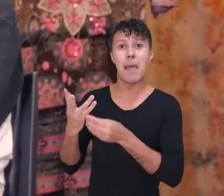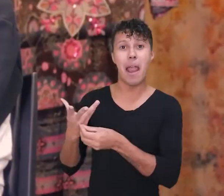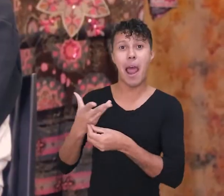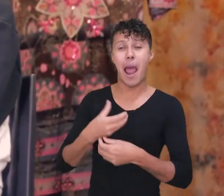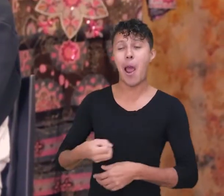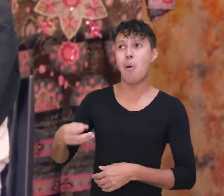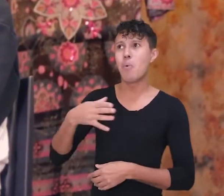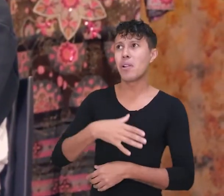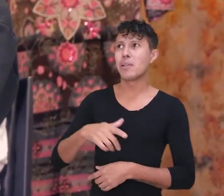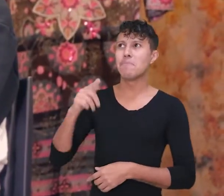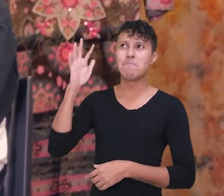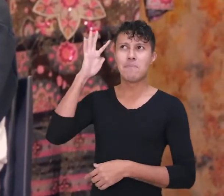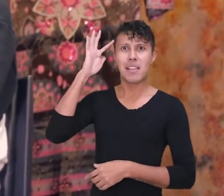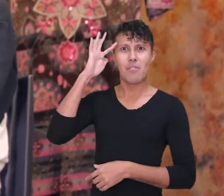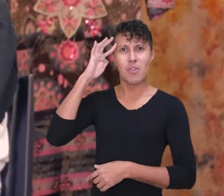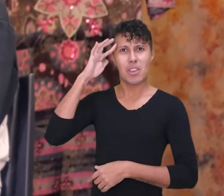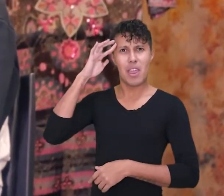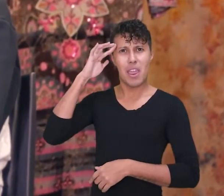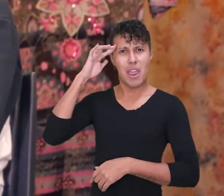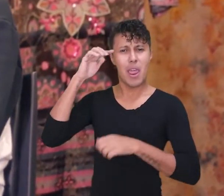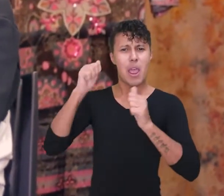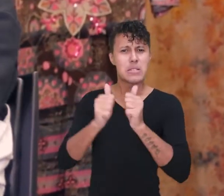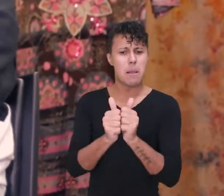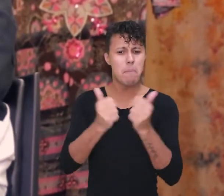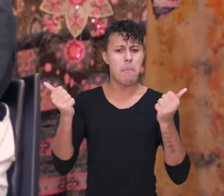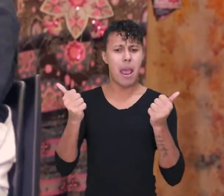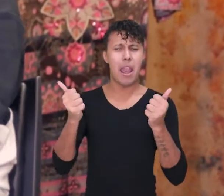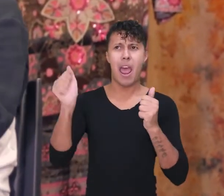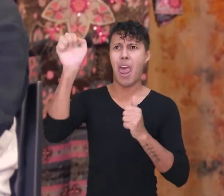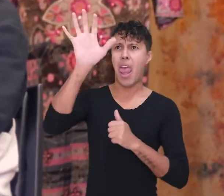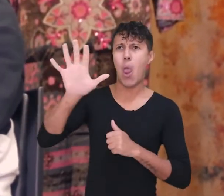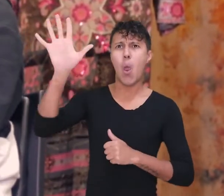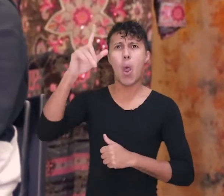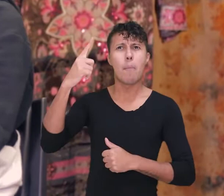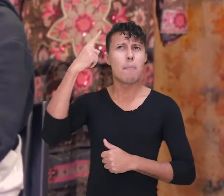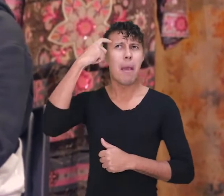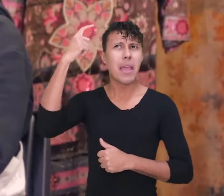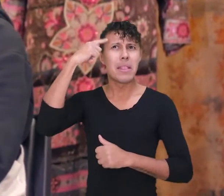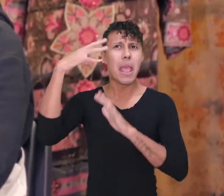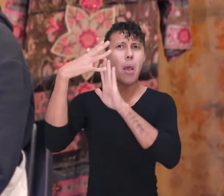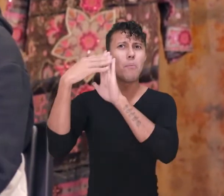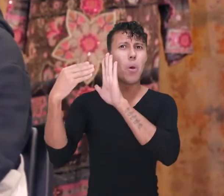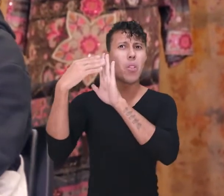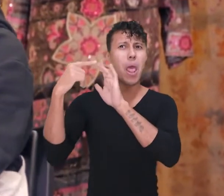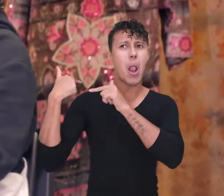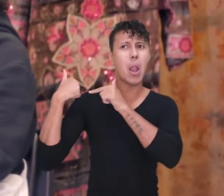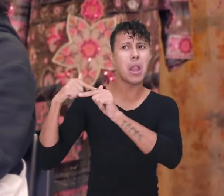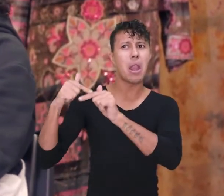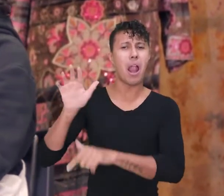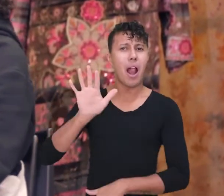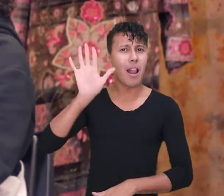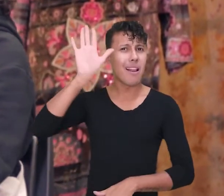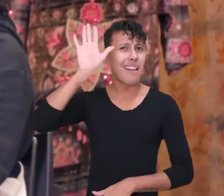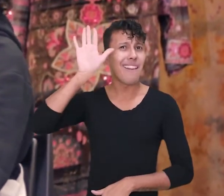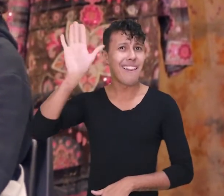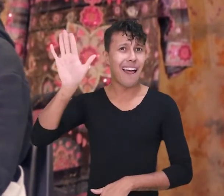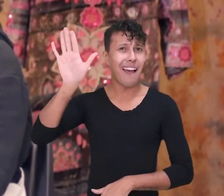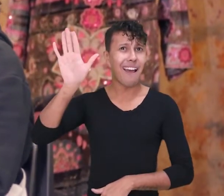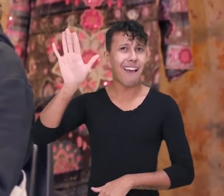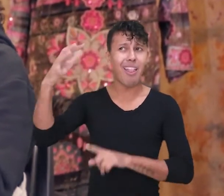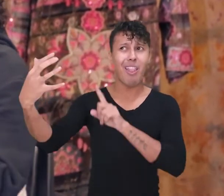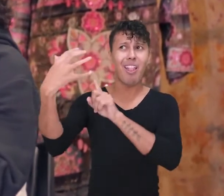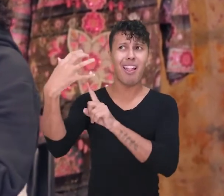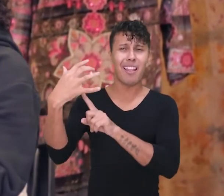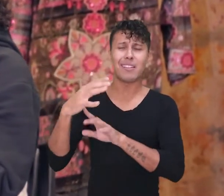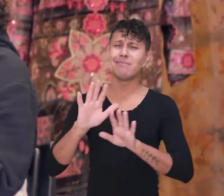que participaram, eles tinham esse intuito, né, de romper com as ideias europeias, clássicas, tradicionais, tudo que era de fora.